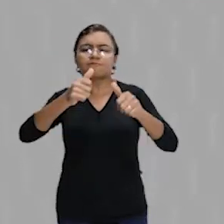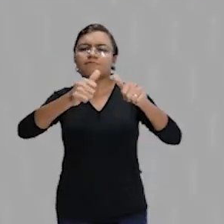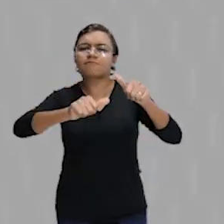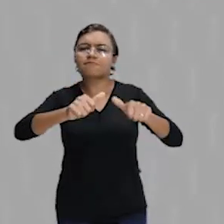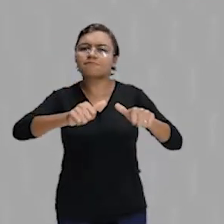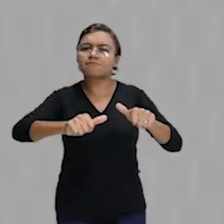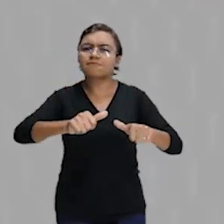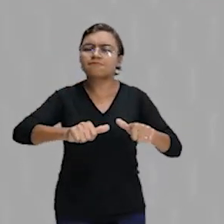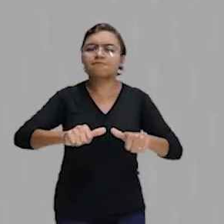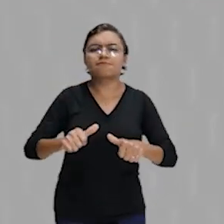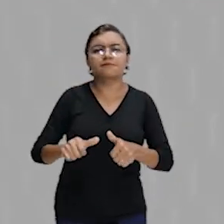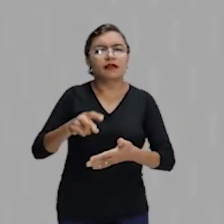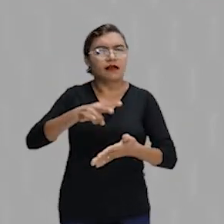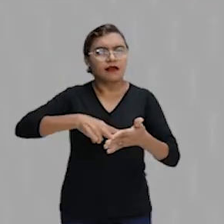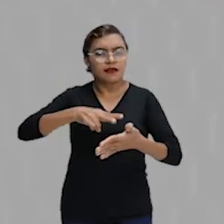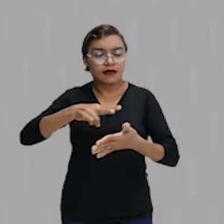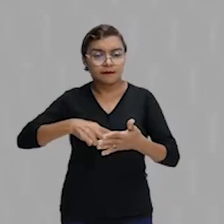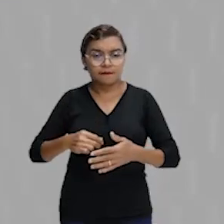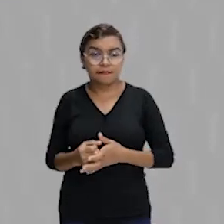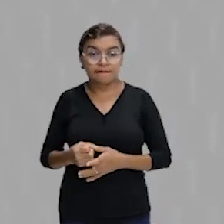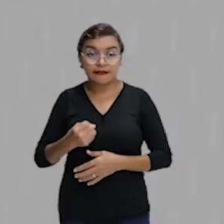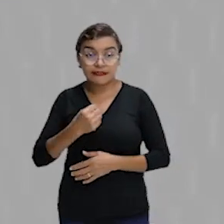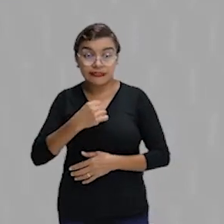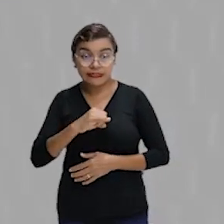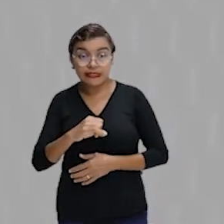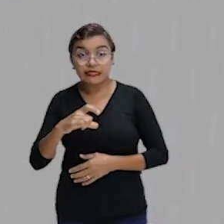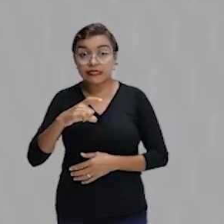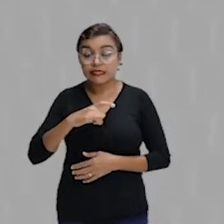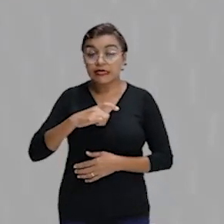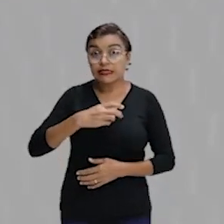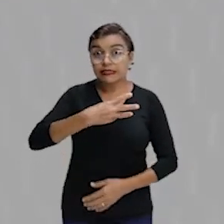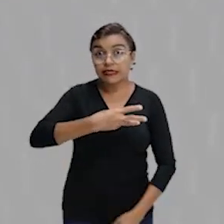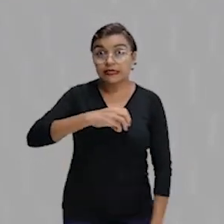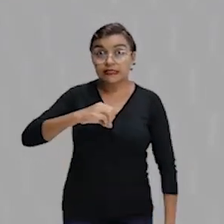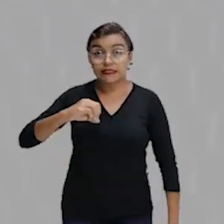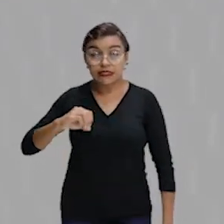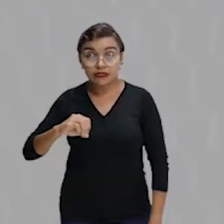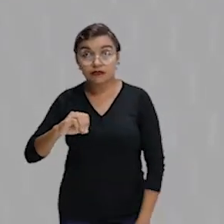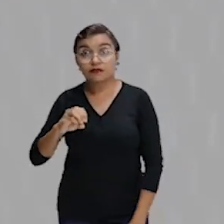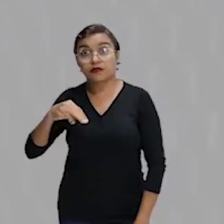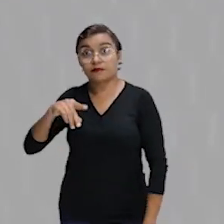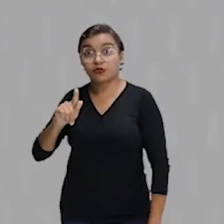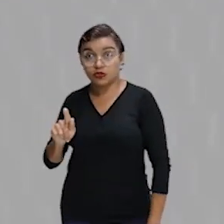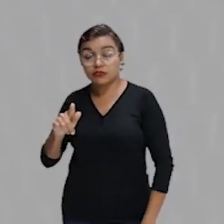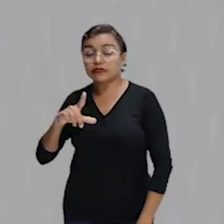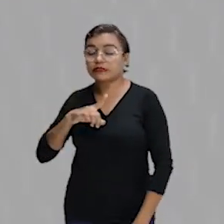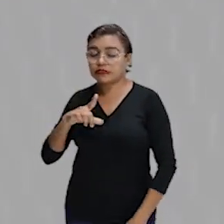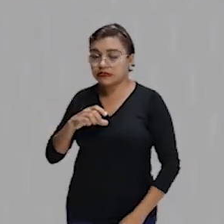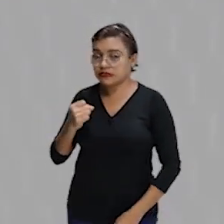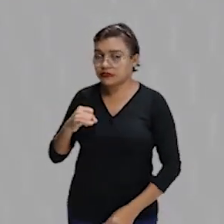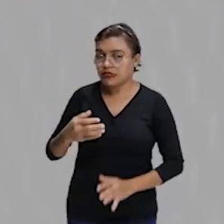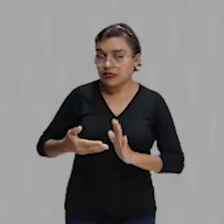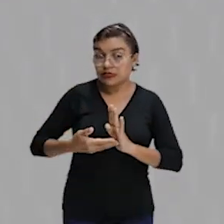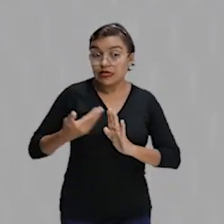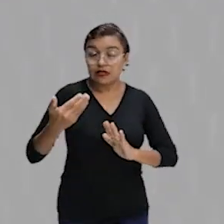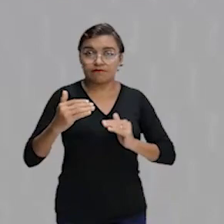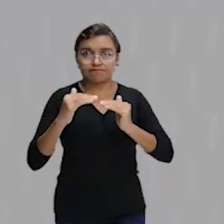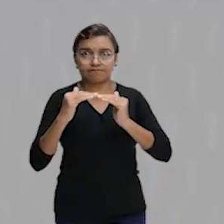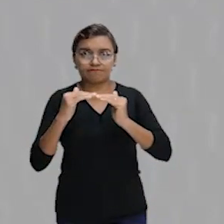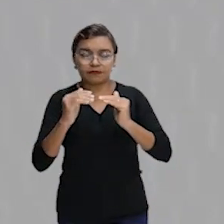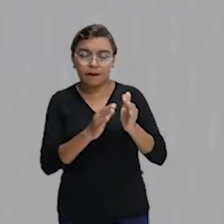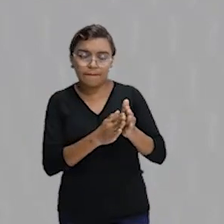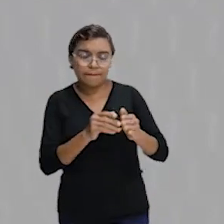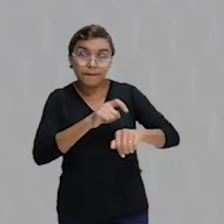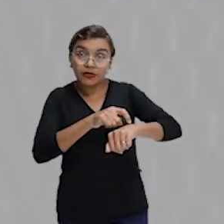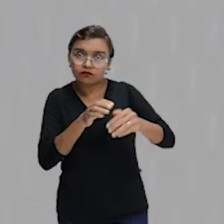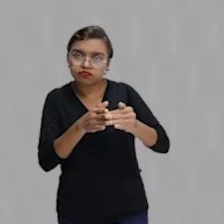100%, que é o 300 miligramas, se eu perdi, se eu tirei, se decresceu com o passar do